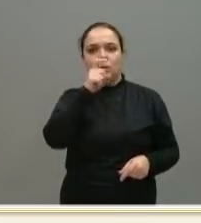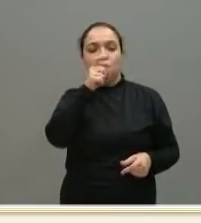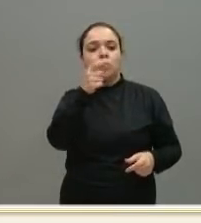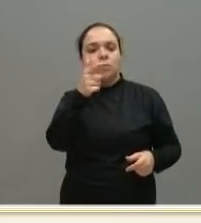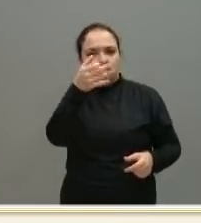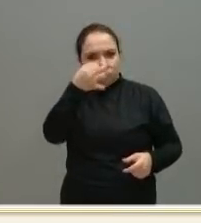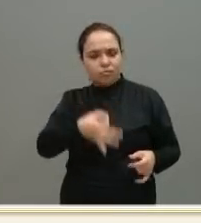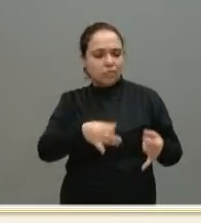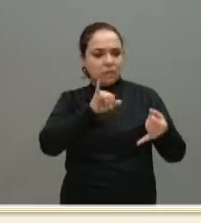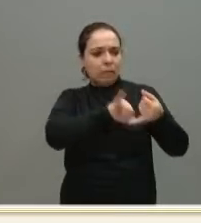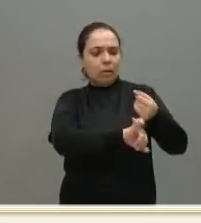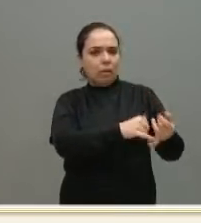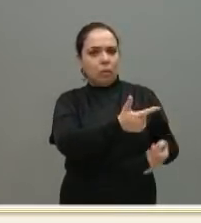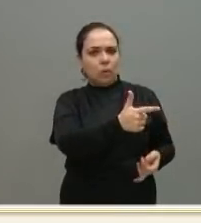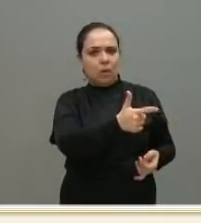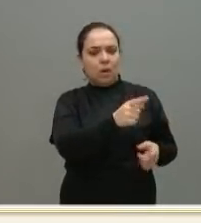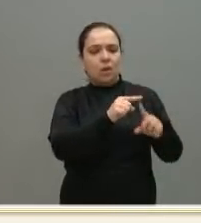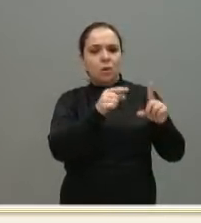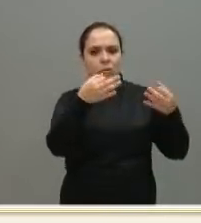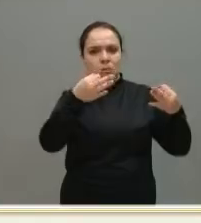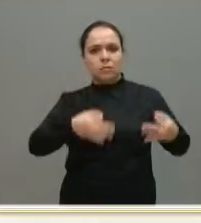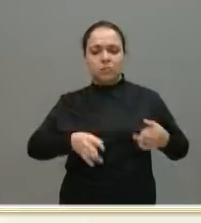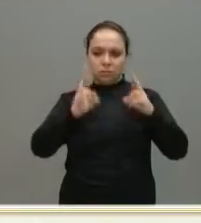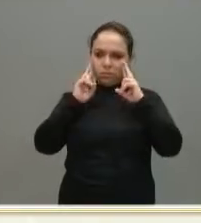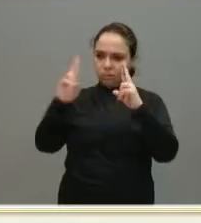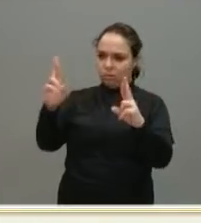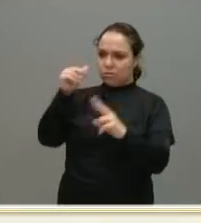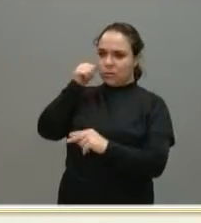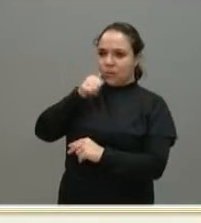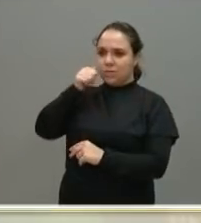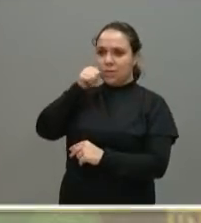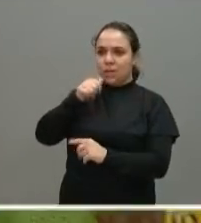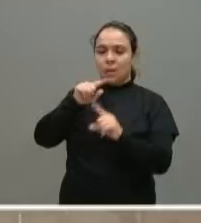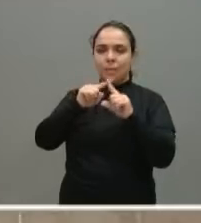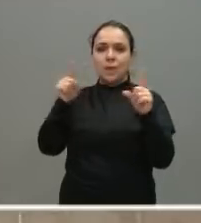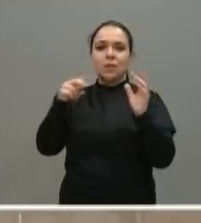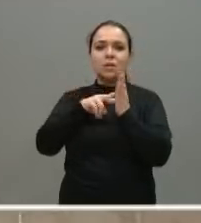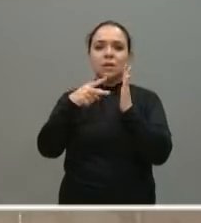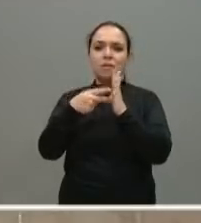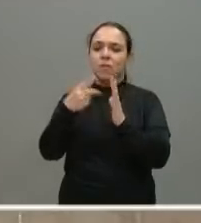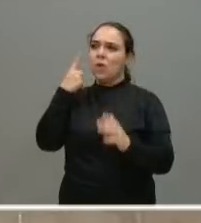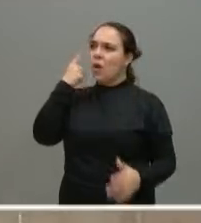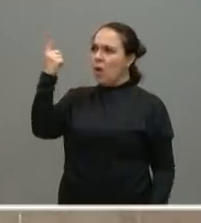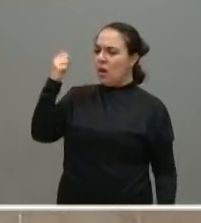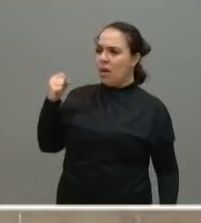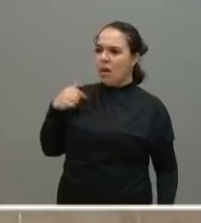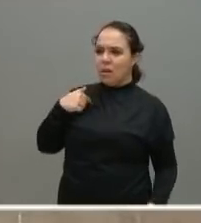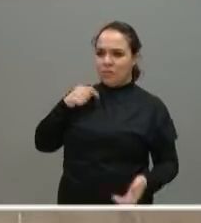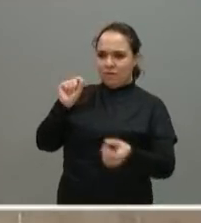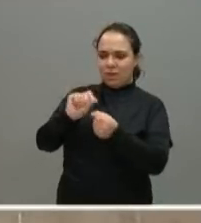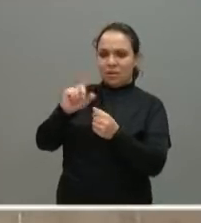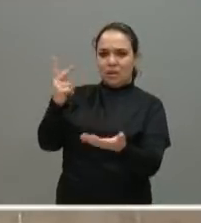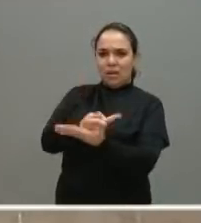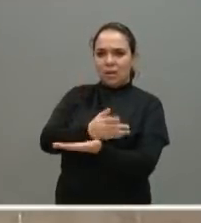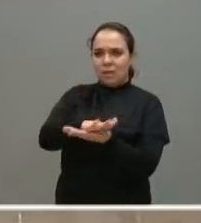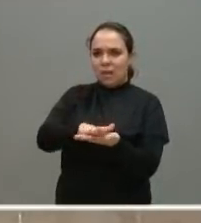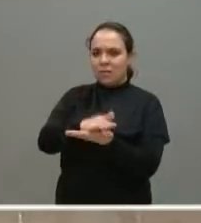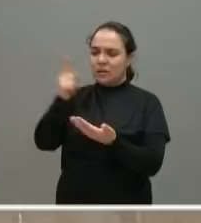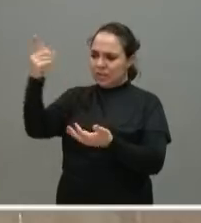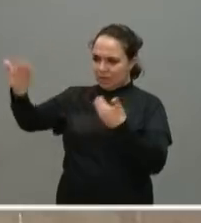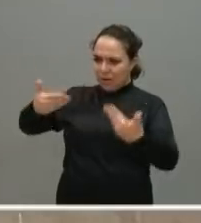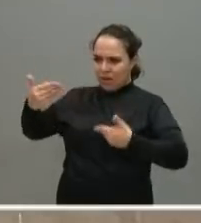adúltero. Mas veja como é que eles jogassem na cara de Deus, dizendo, eu não sou adúltero, me